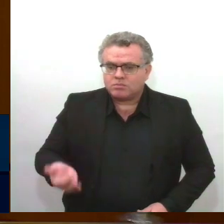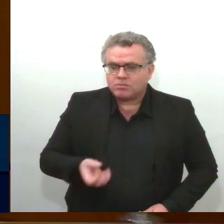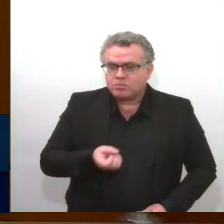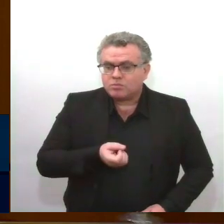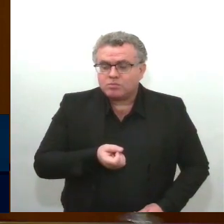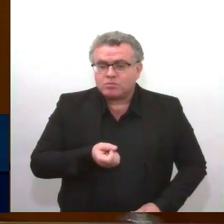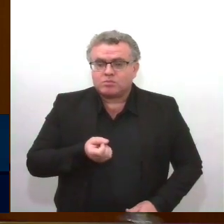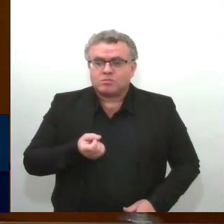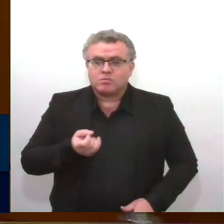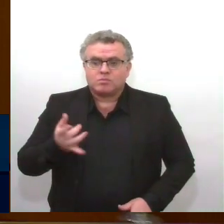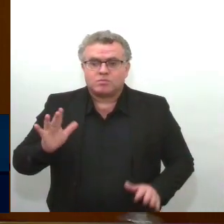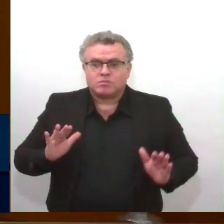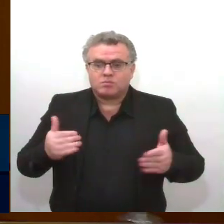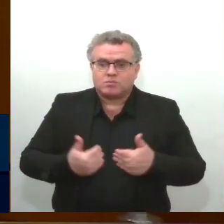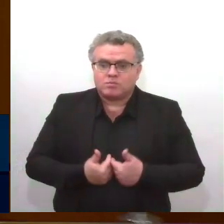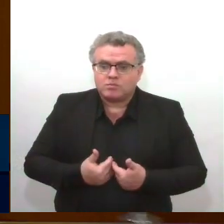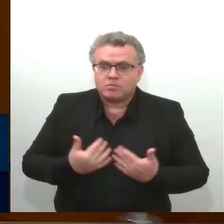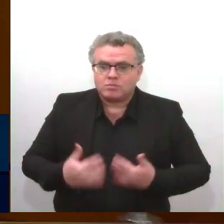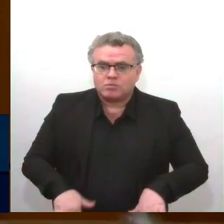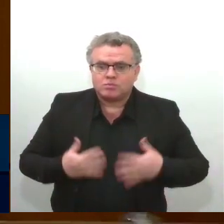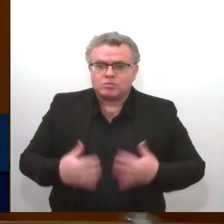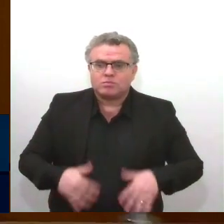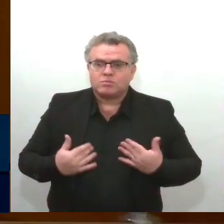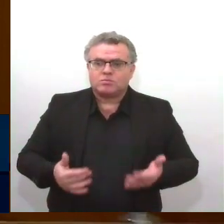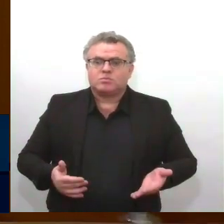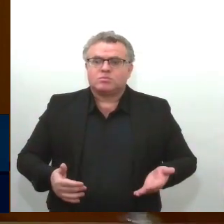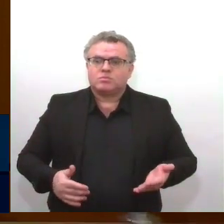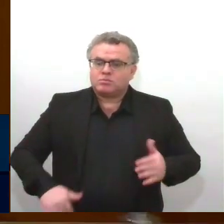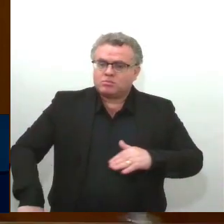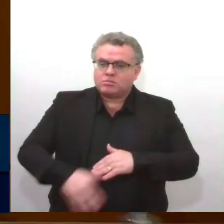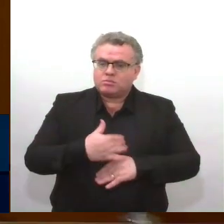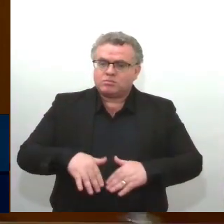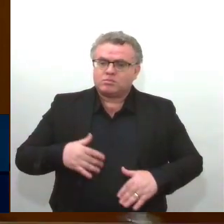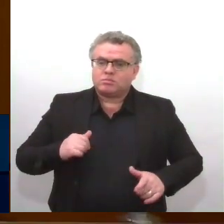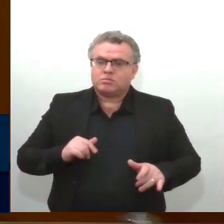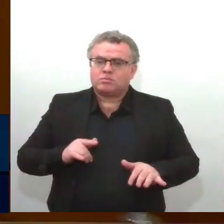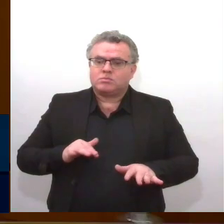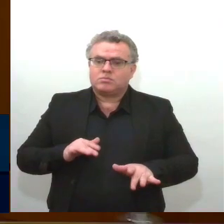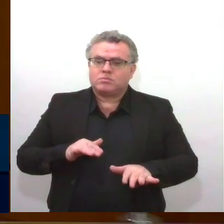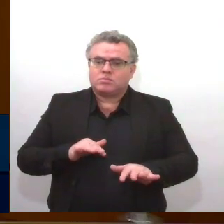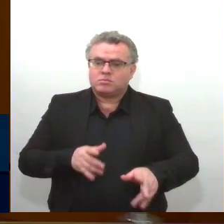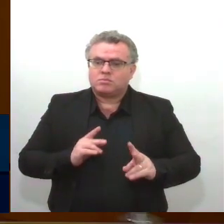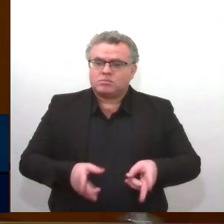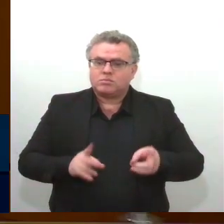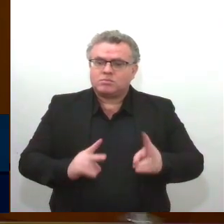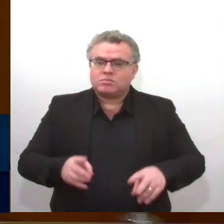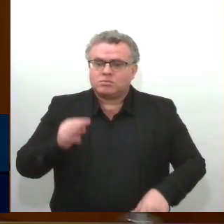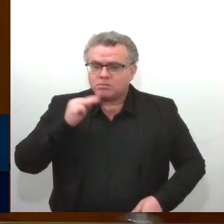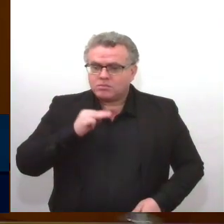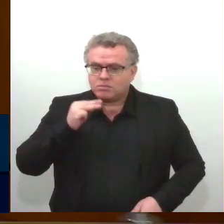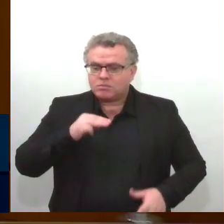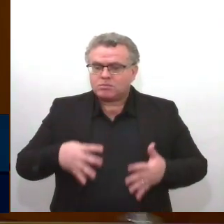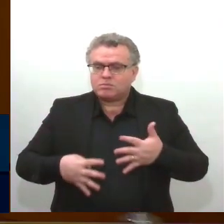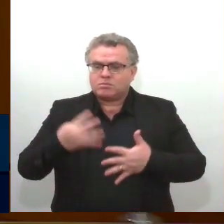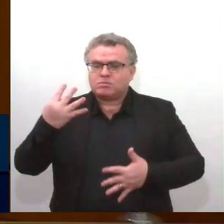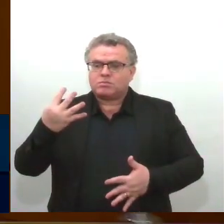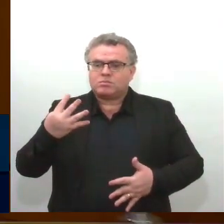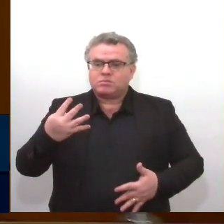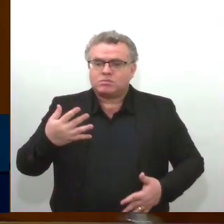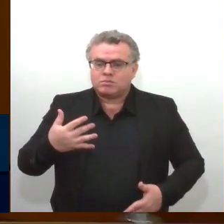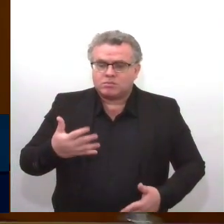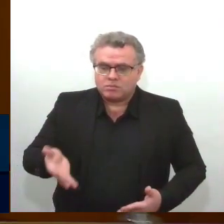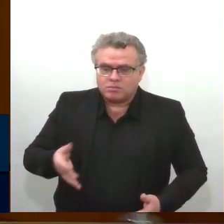em todas as ruas que a gente passava sempre tinha uma mãe relatando que estava concluindo o